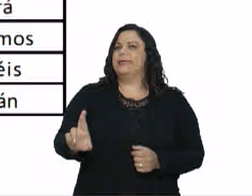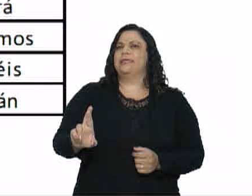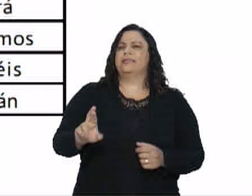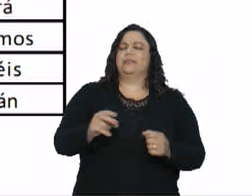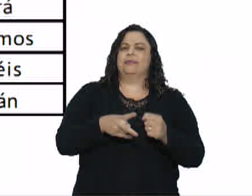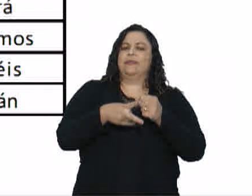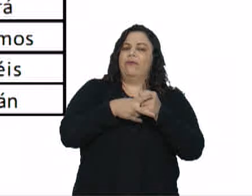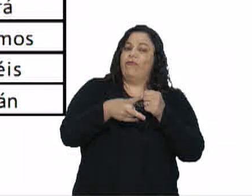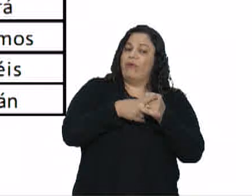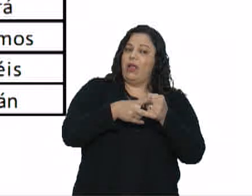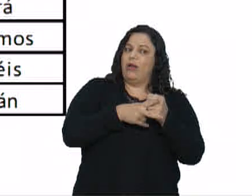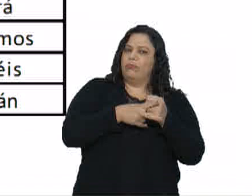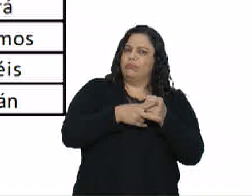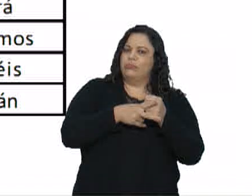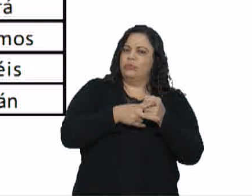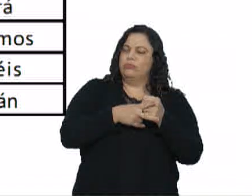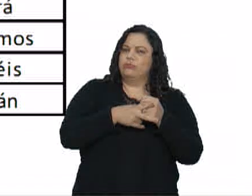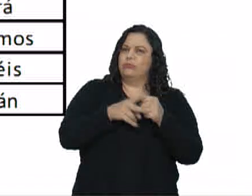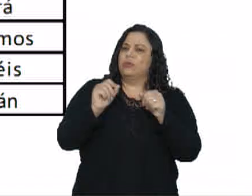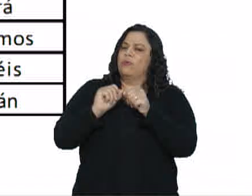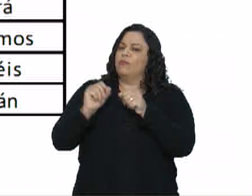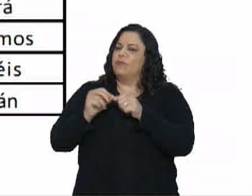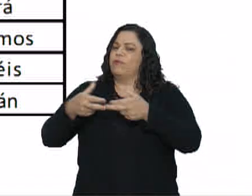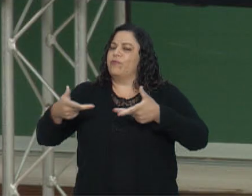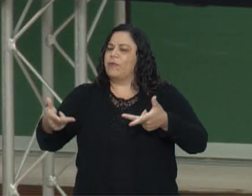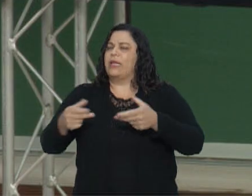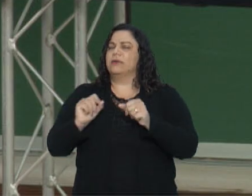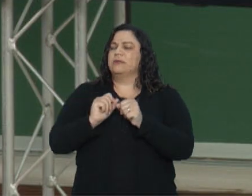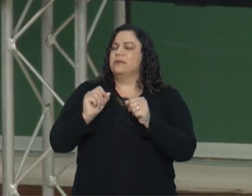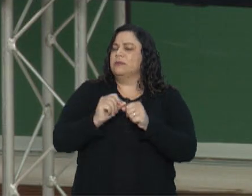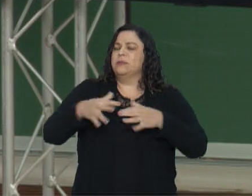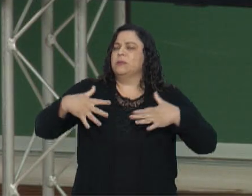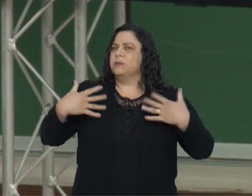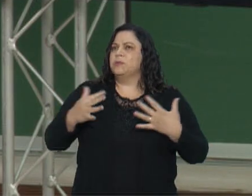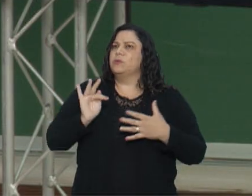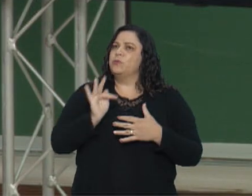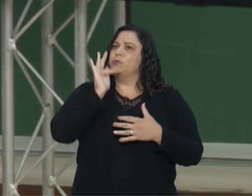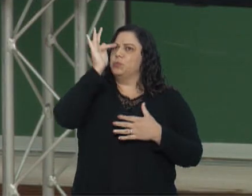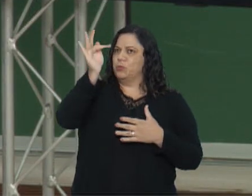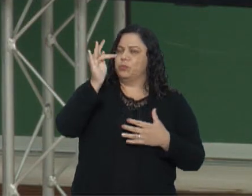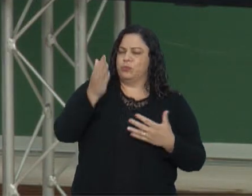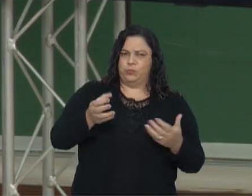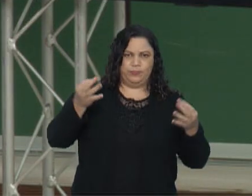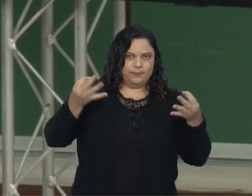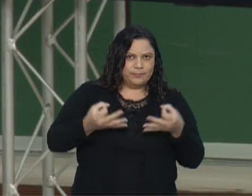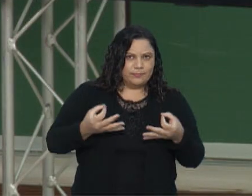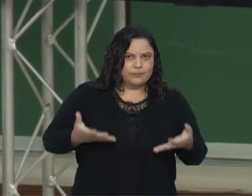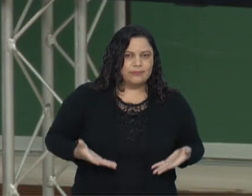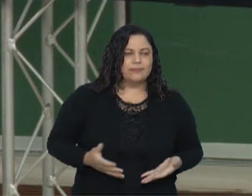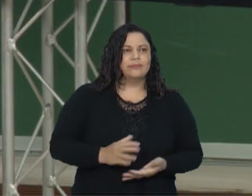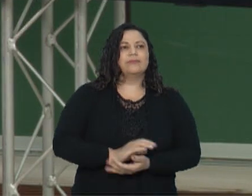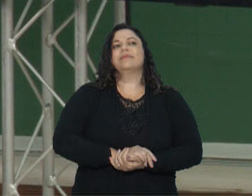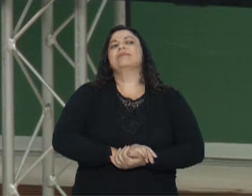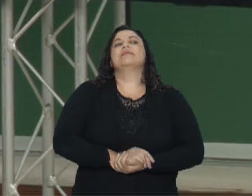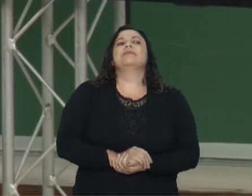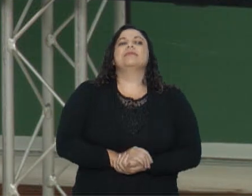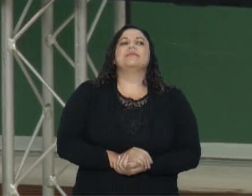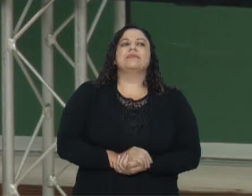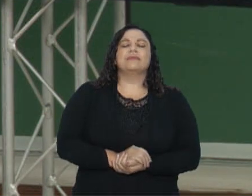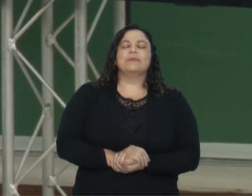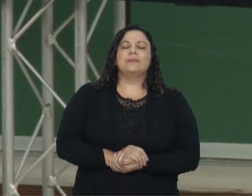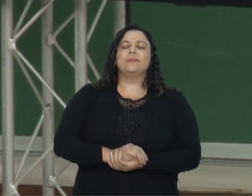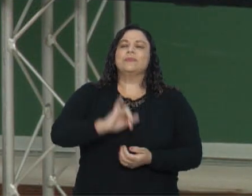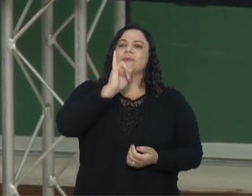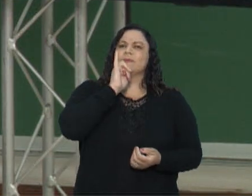para ação. Una acción em qual tempo? Futuro simples de indicativo. Perfeito? Por exemplo,